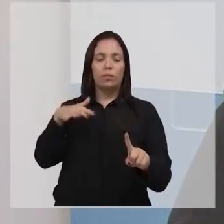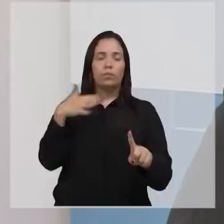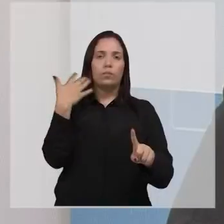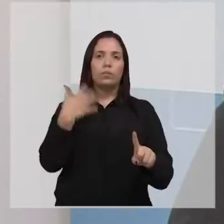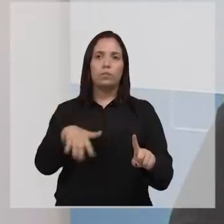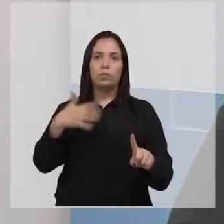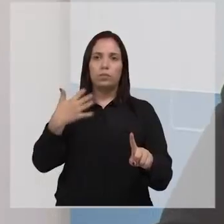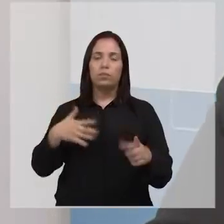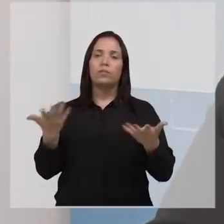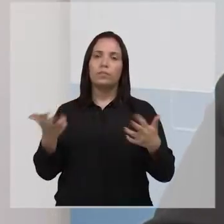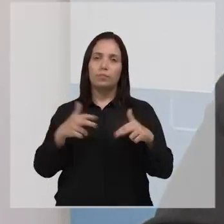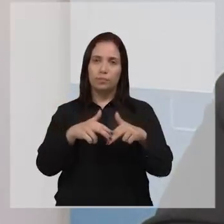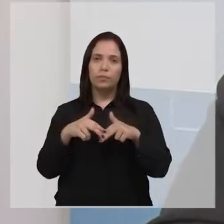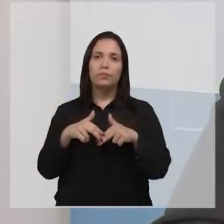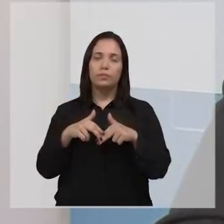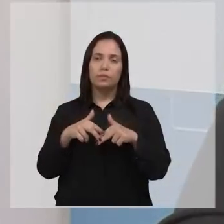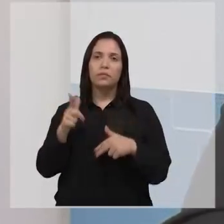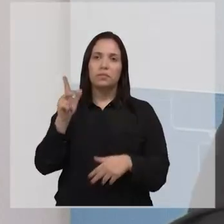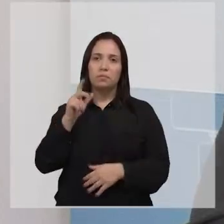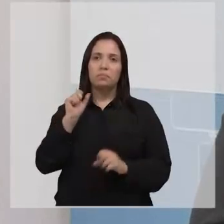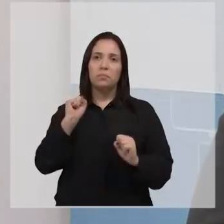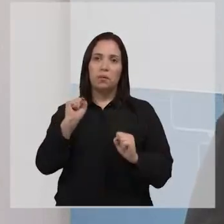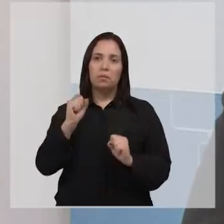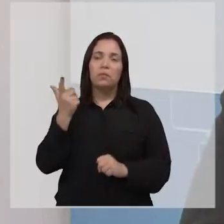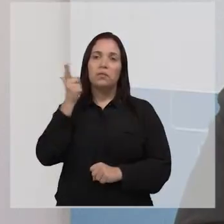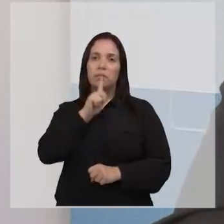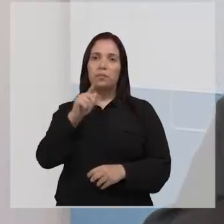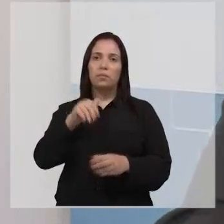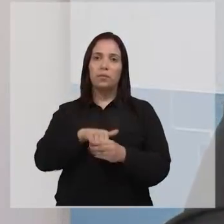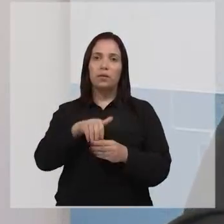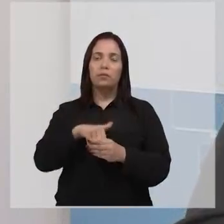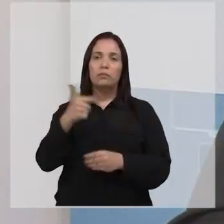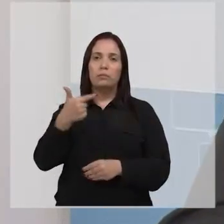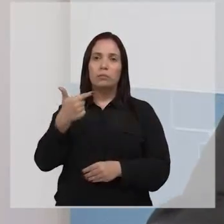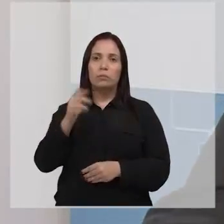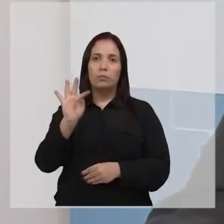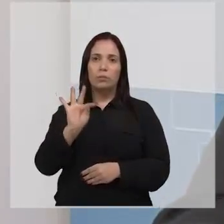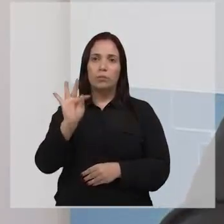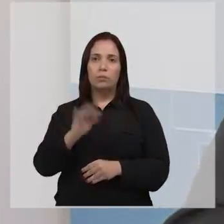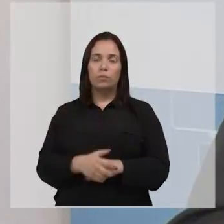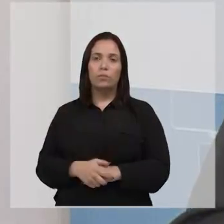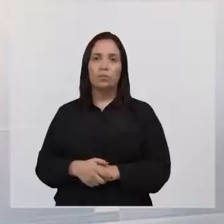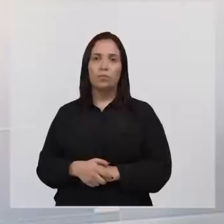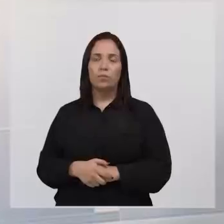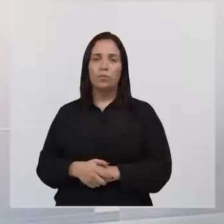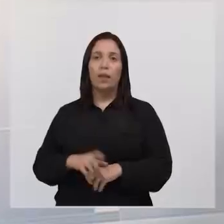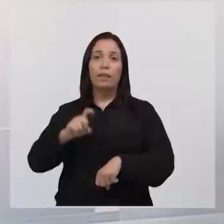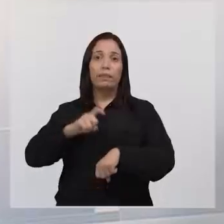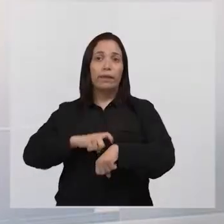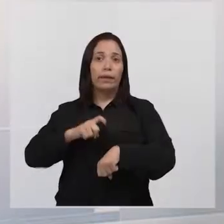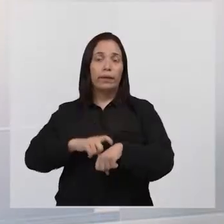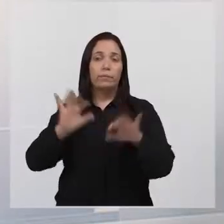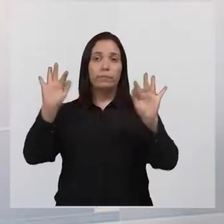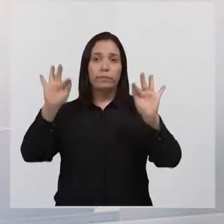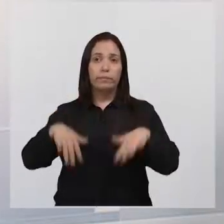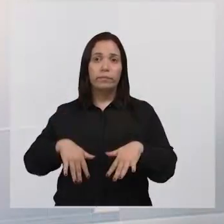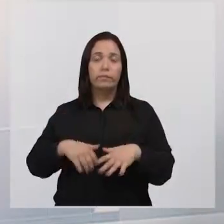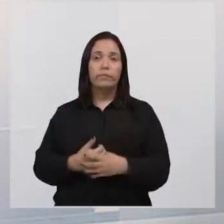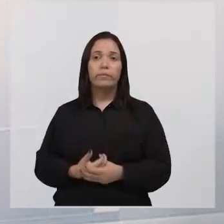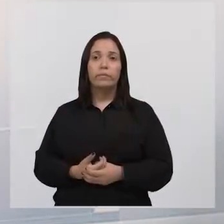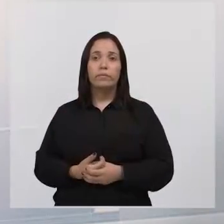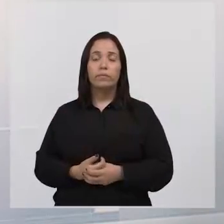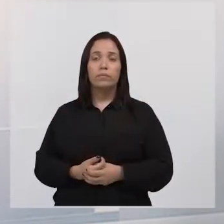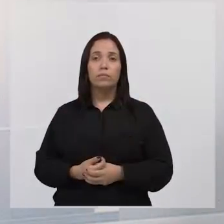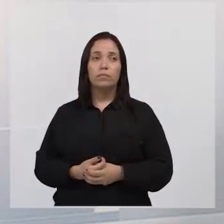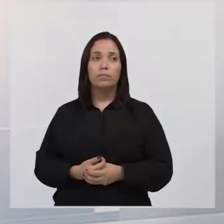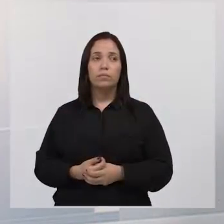econômico, aí, meu irmão, a chance dele ganhar a eleição ou ir para o segundo turno é muito grande, né, Luiz? E um detalhe. E o tempo acabou, infelizmente. Mas só para você